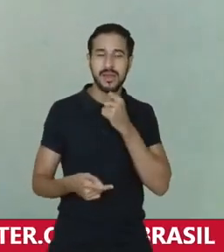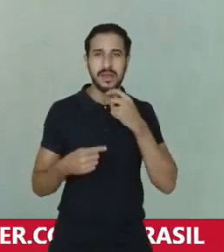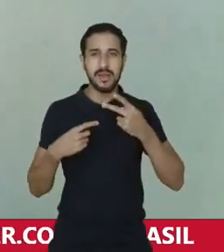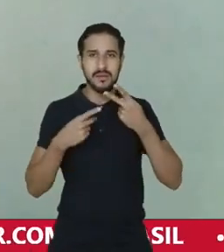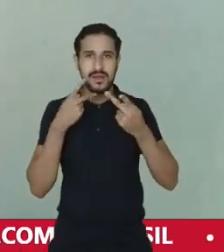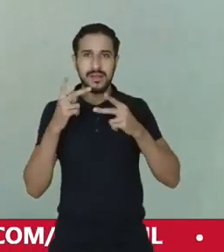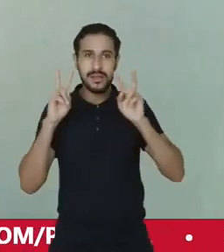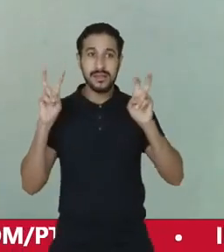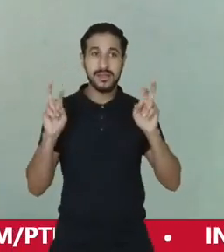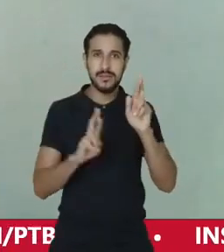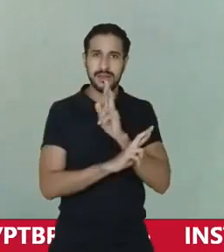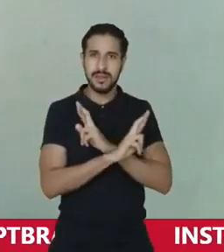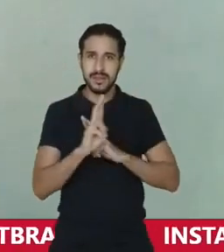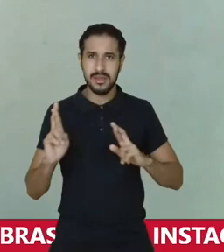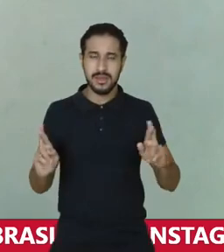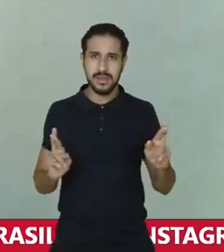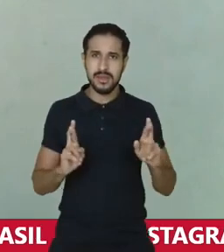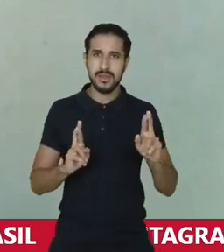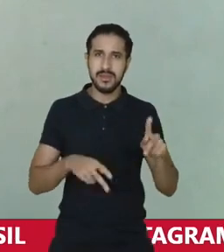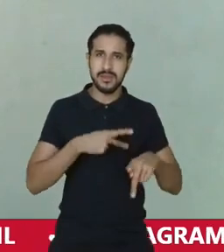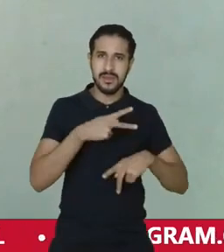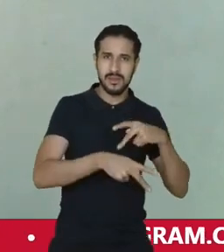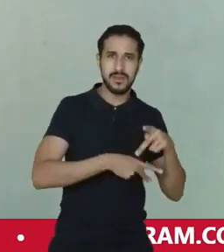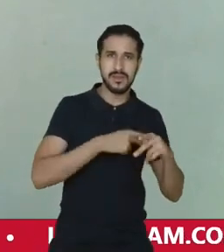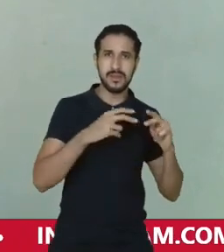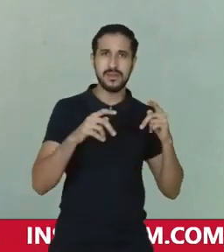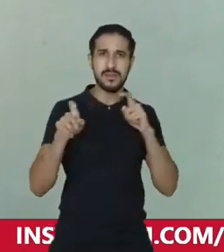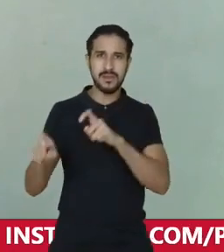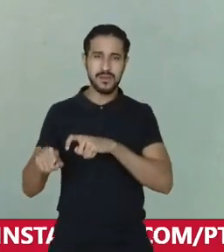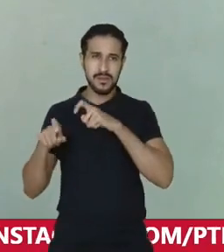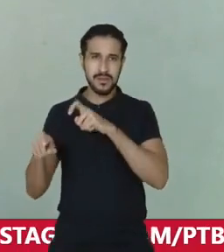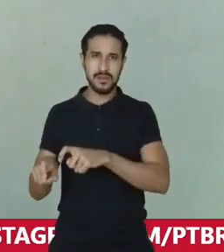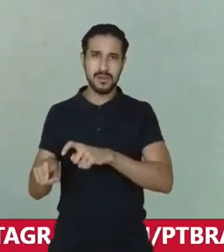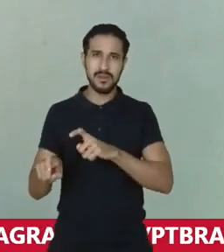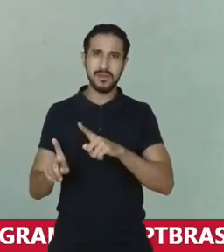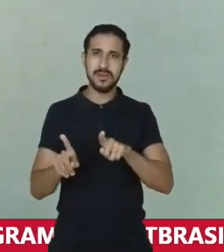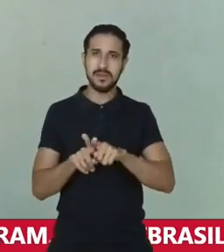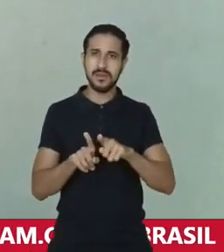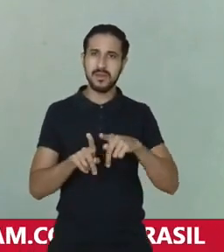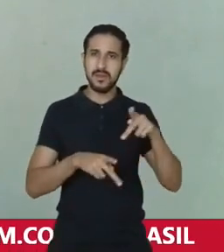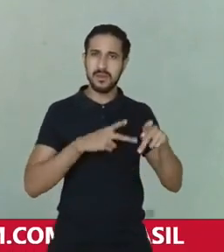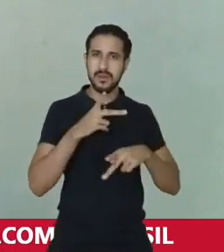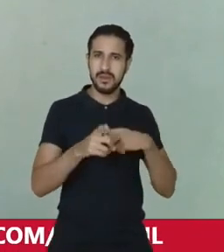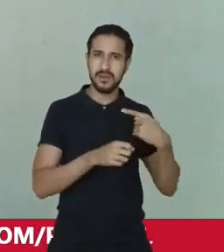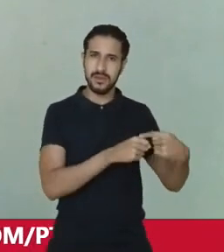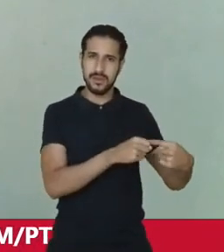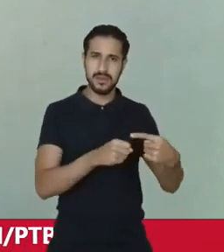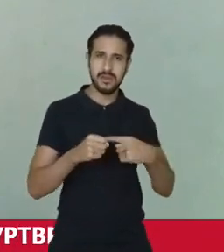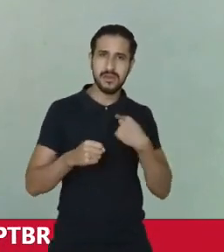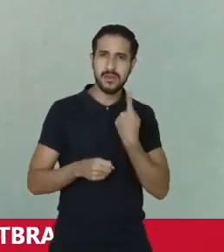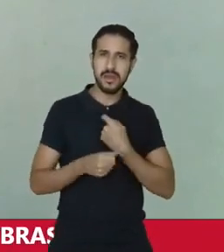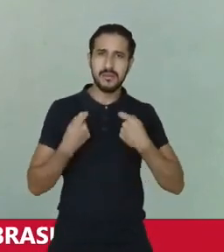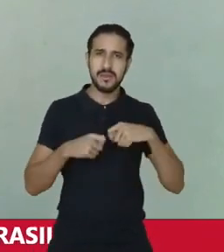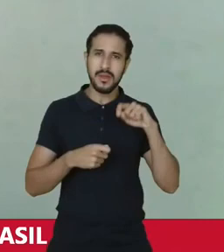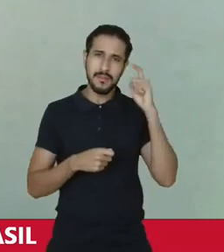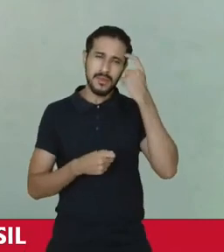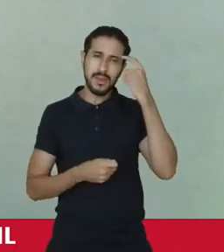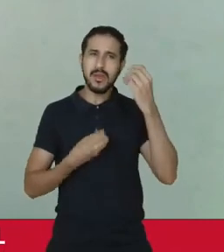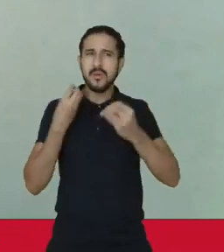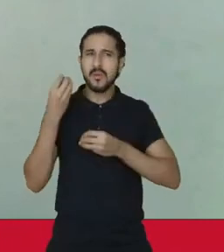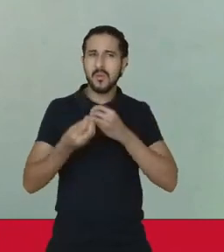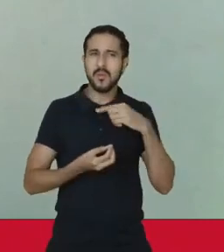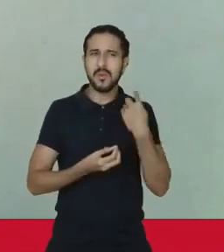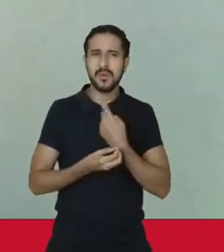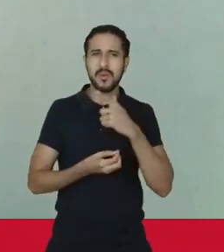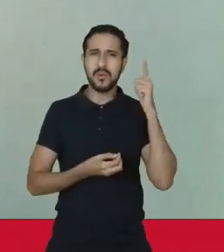da relação do povo rural e do povo da cidade, a gente tem que pensar como